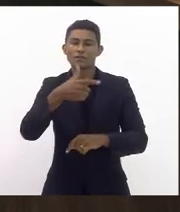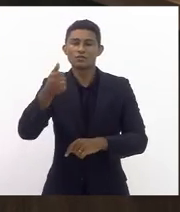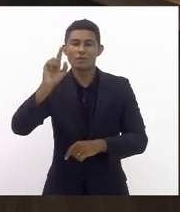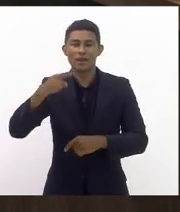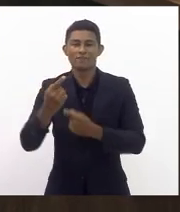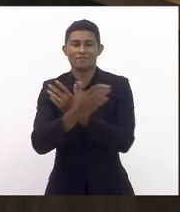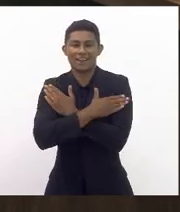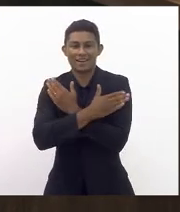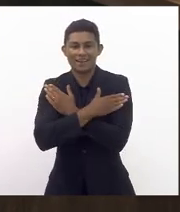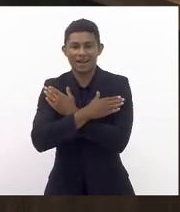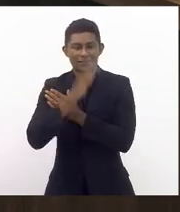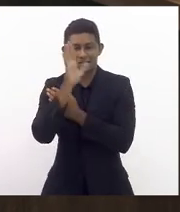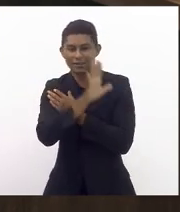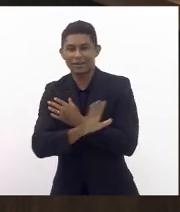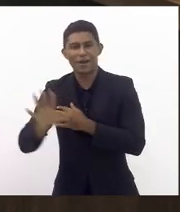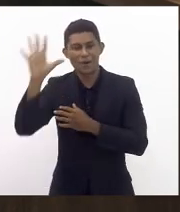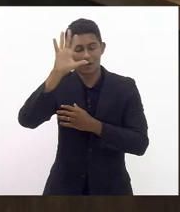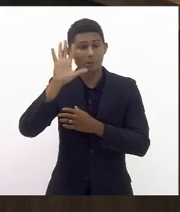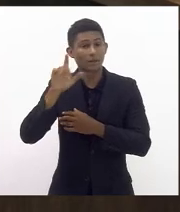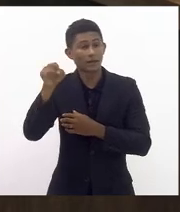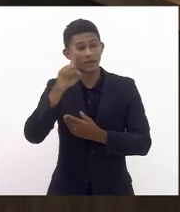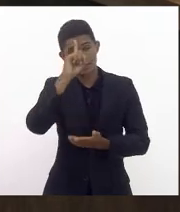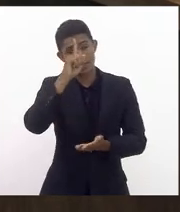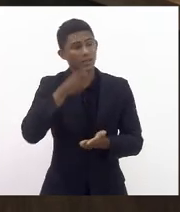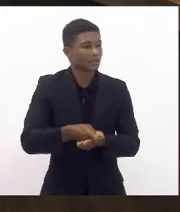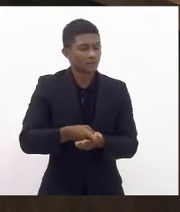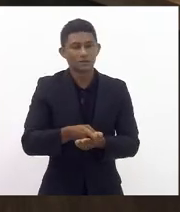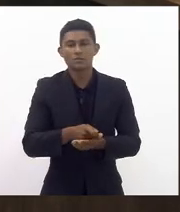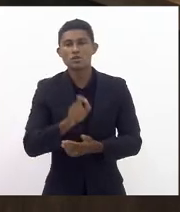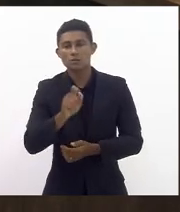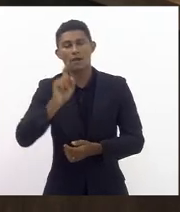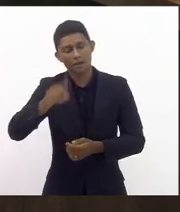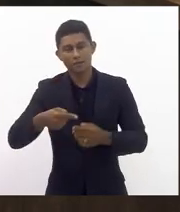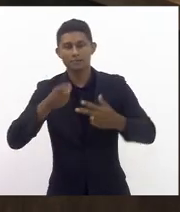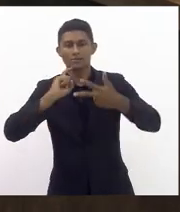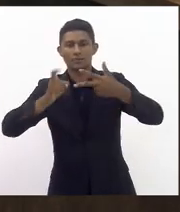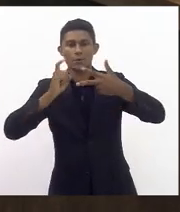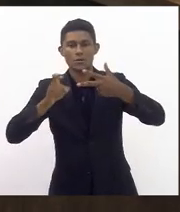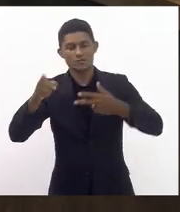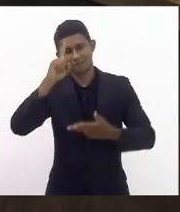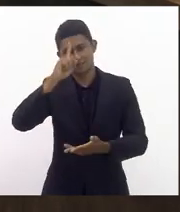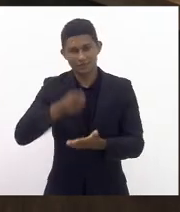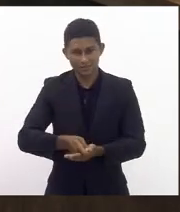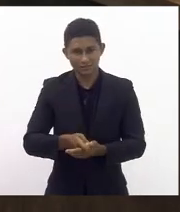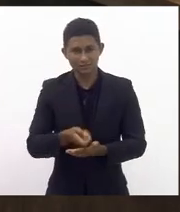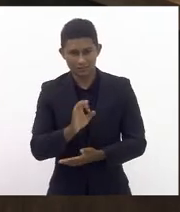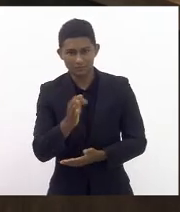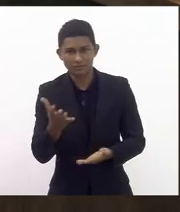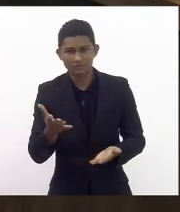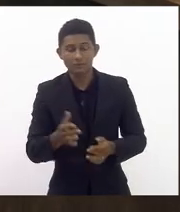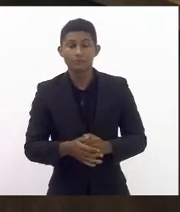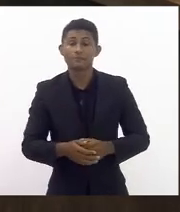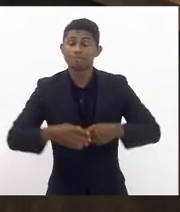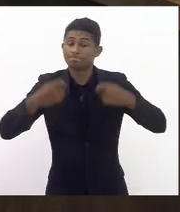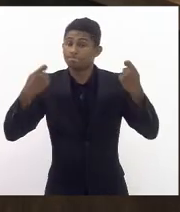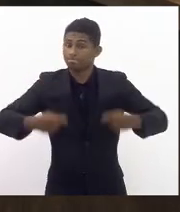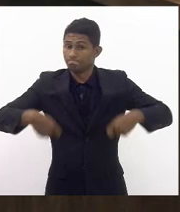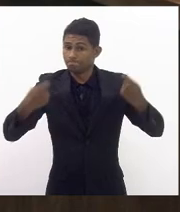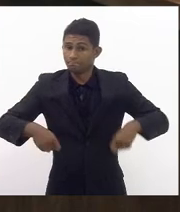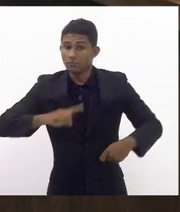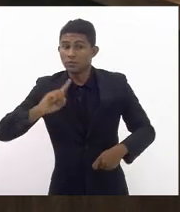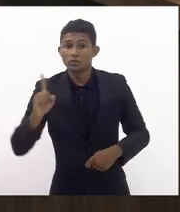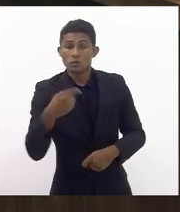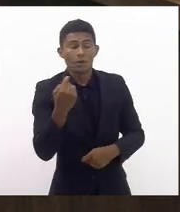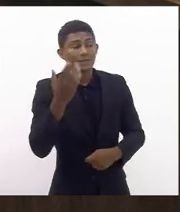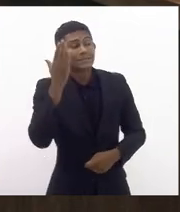nacional. Mas ele decide no nível do executivo. É necessário que a gente saiba se